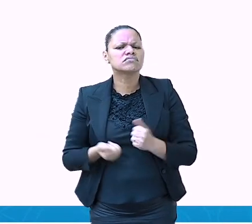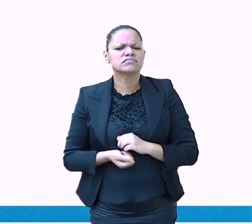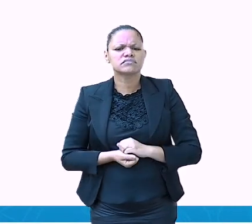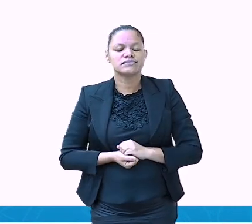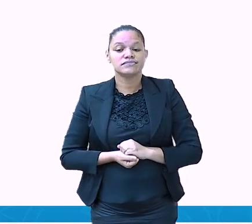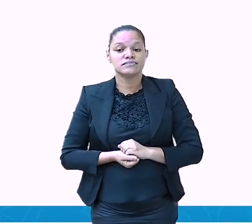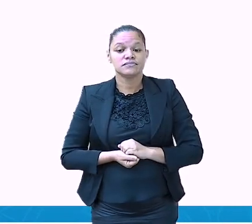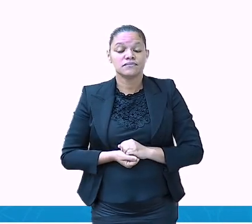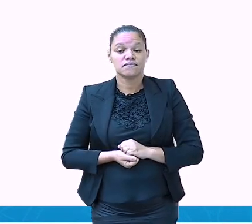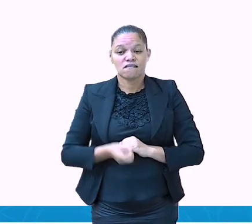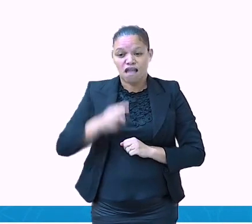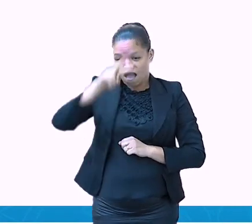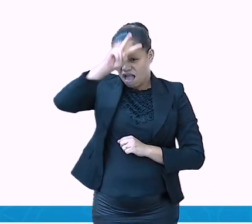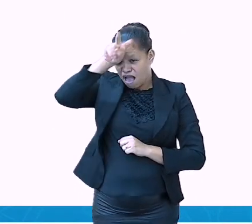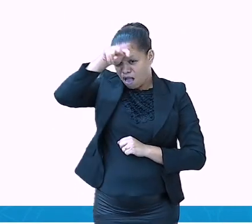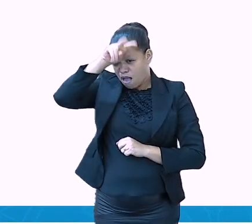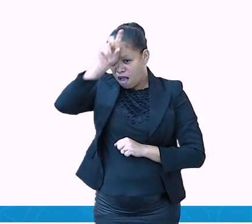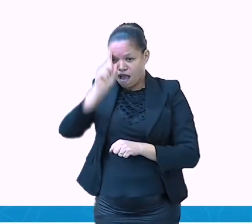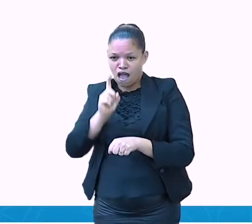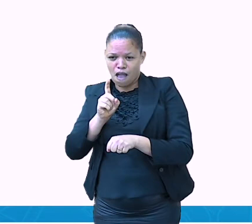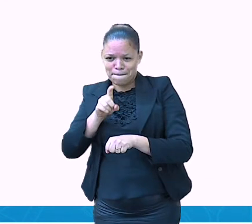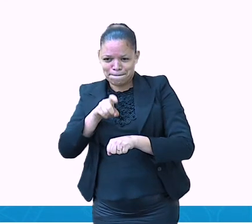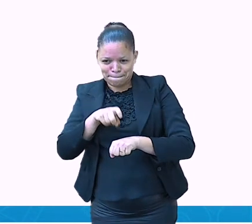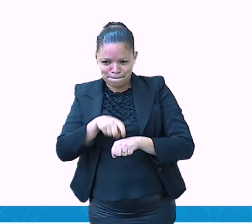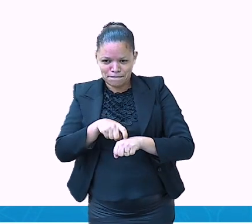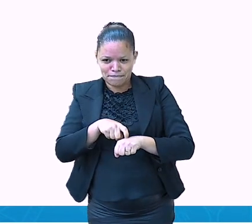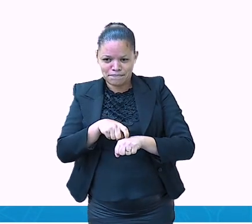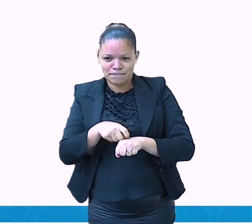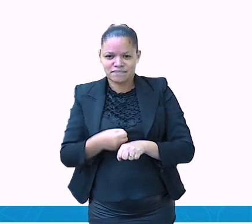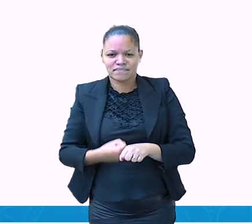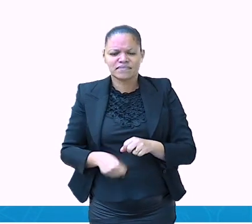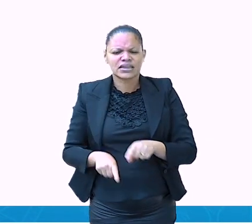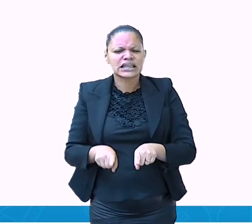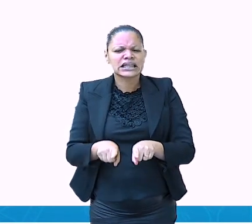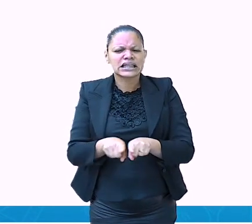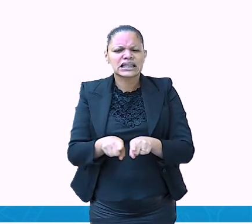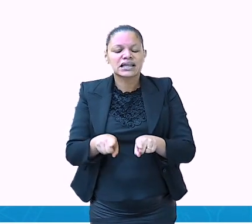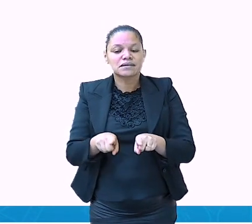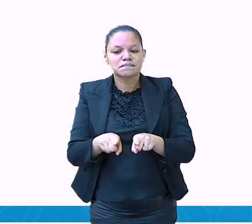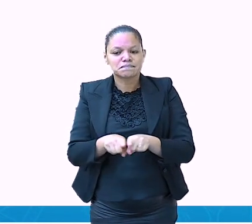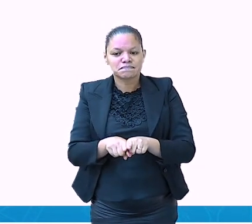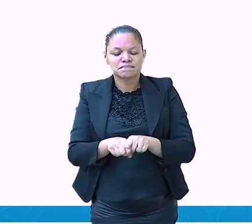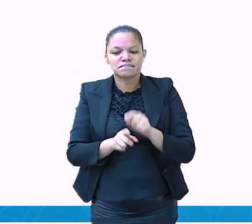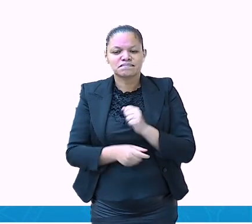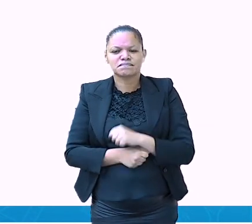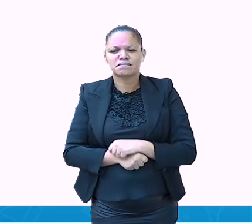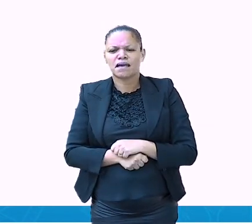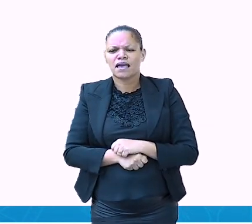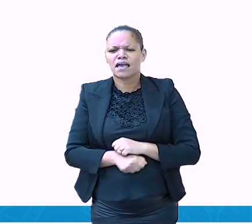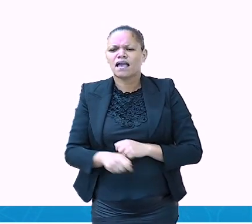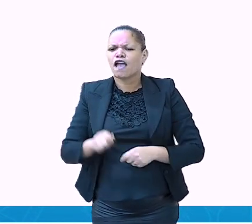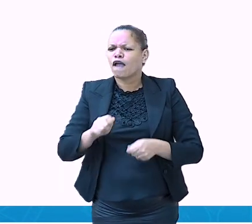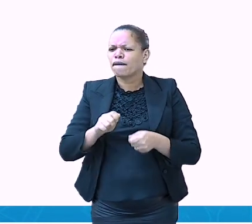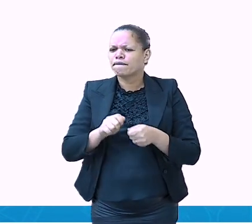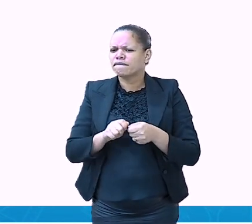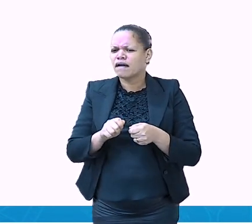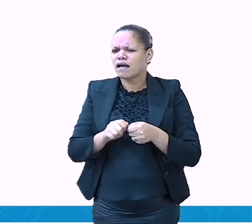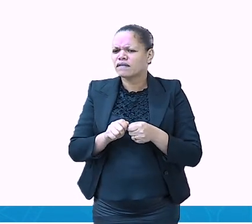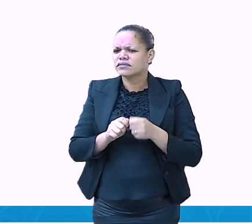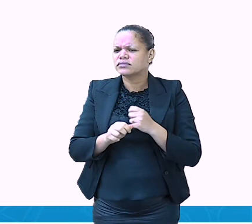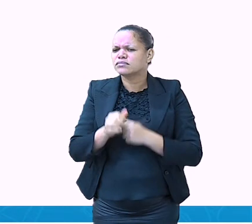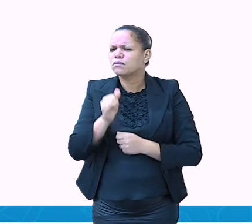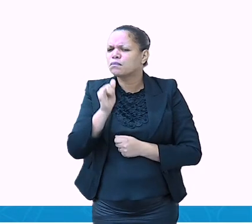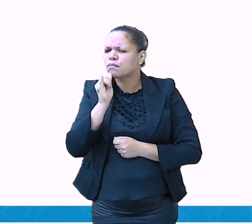A abelha, ela faz a polinização. E o que é uma polinização? A polinização faz parte